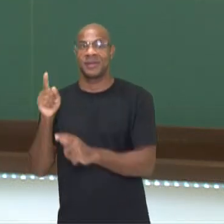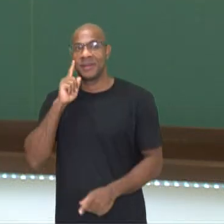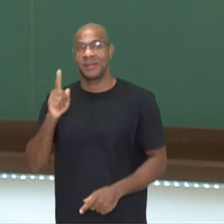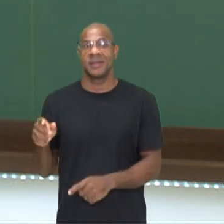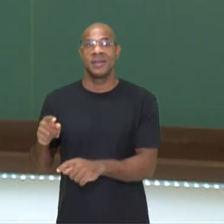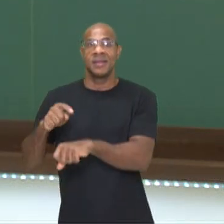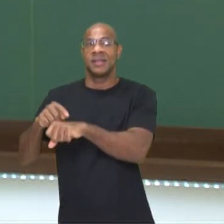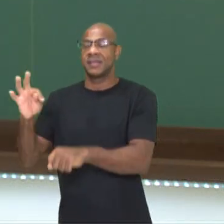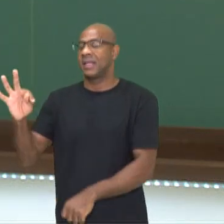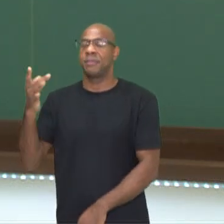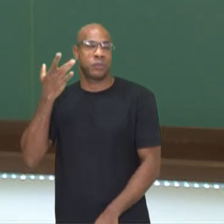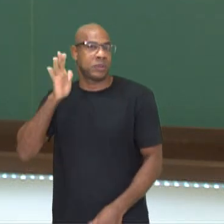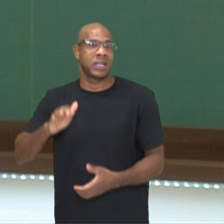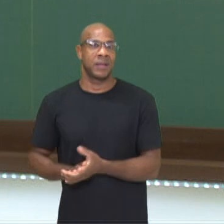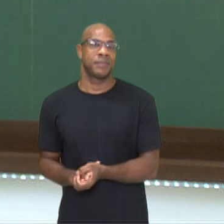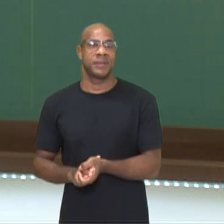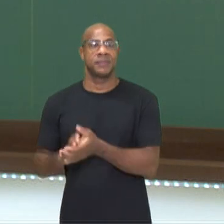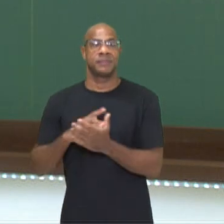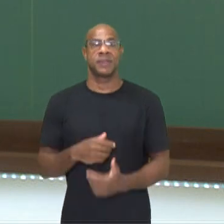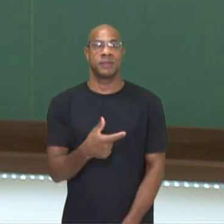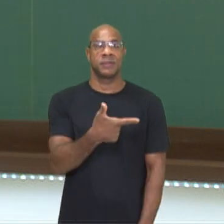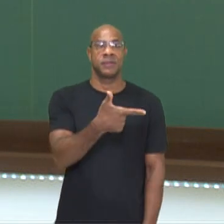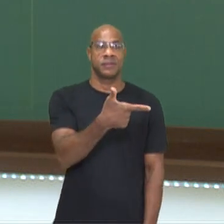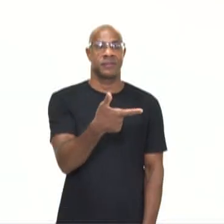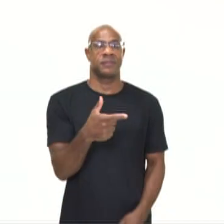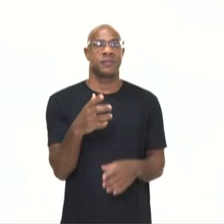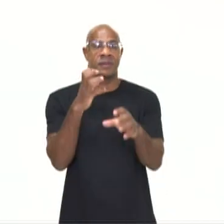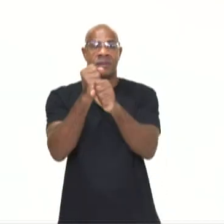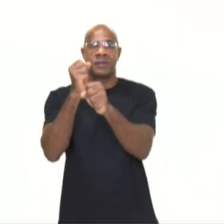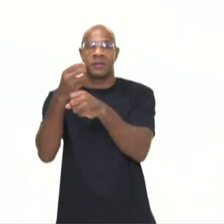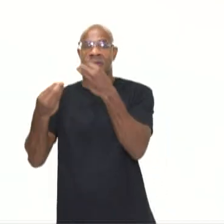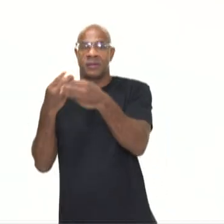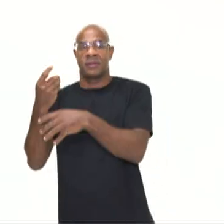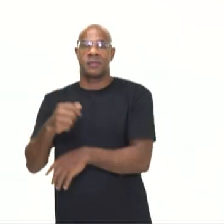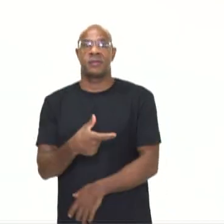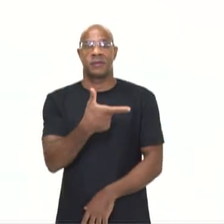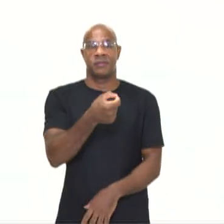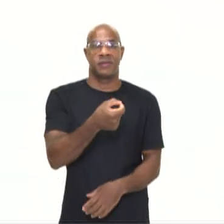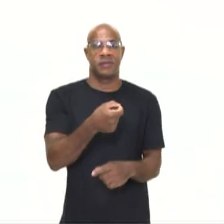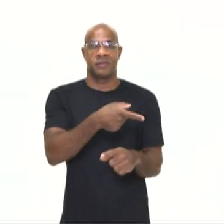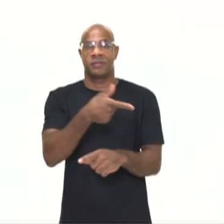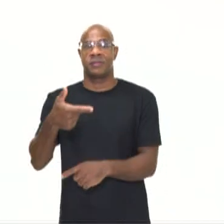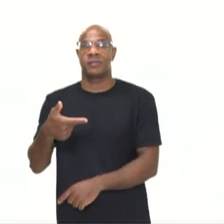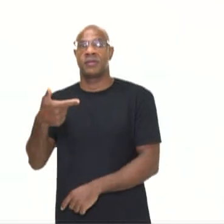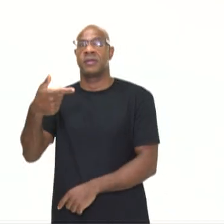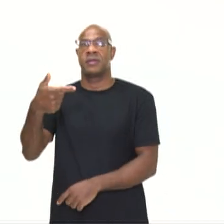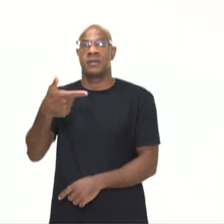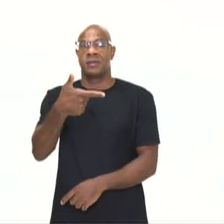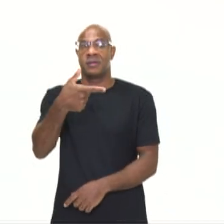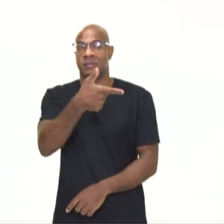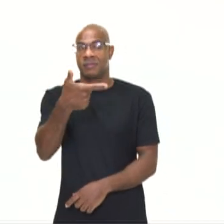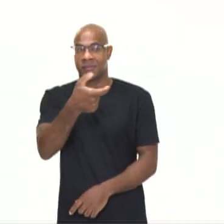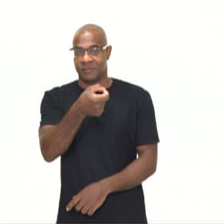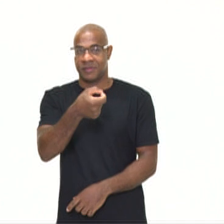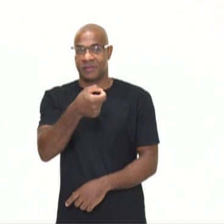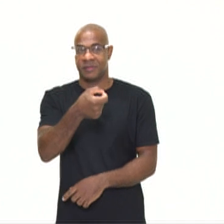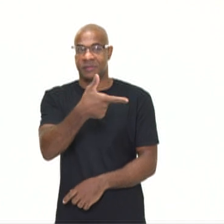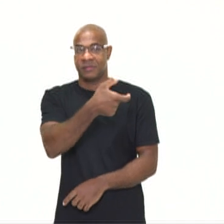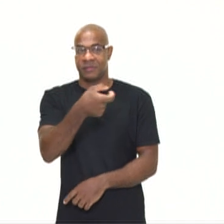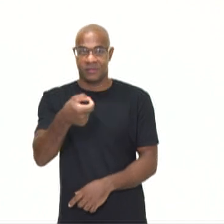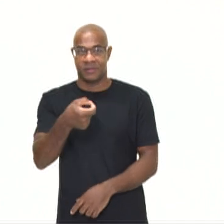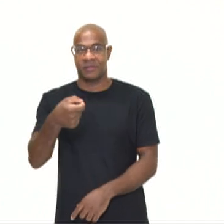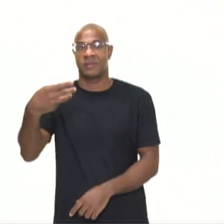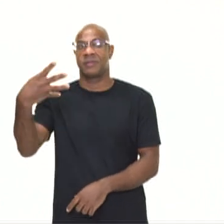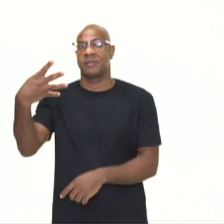vezes 0,04, nós temos 40. Dividindo ali 20 por 200 por 40, nós temos que o tempo será